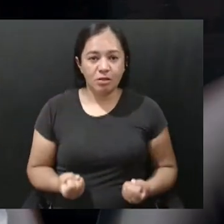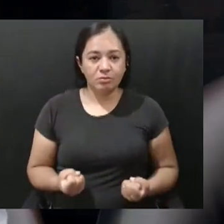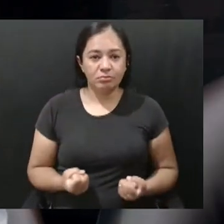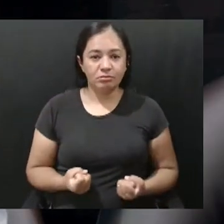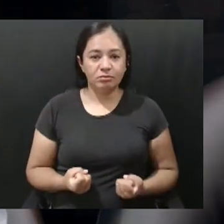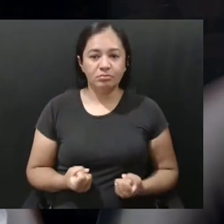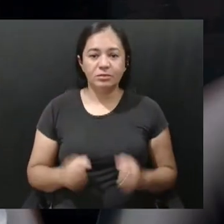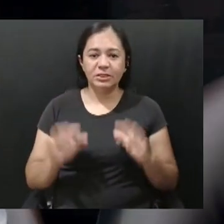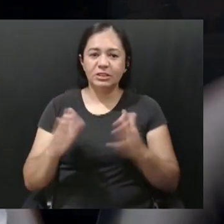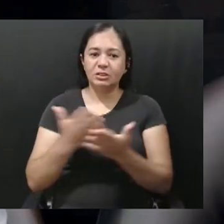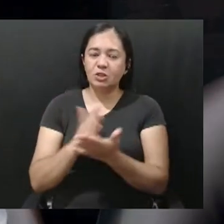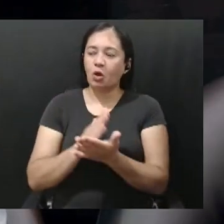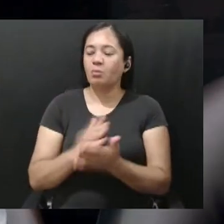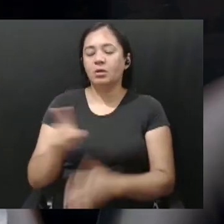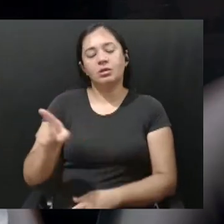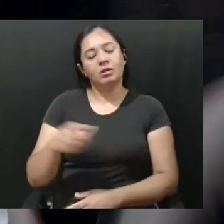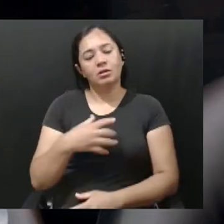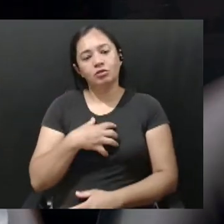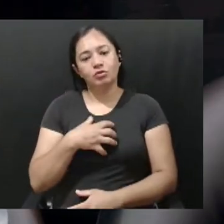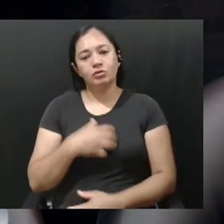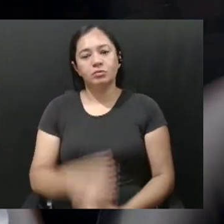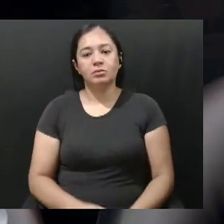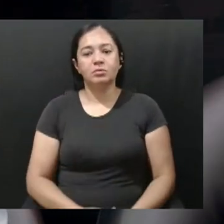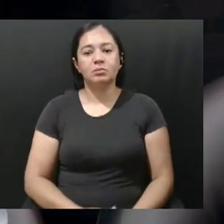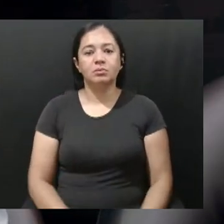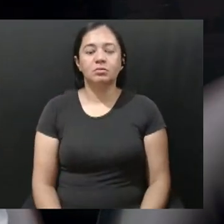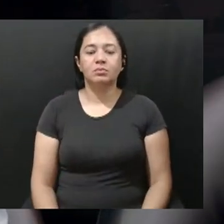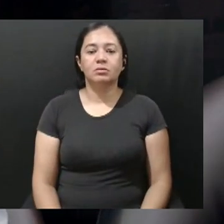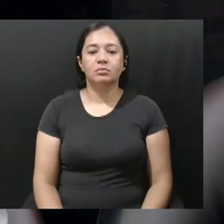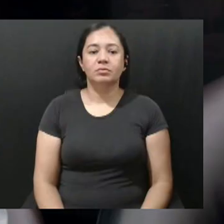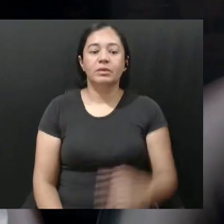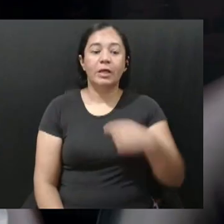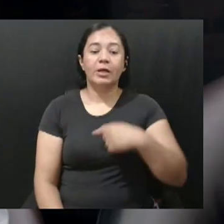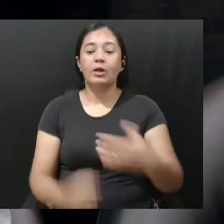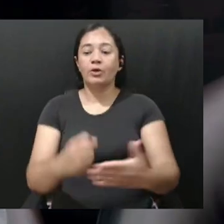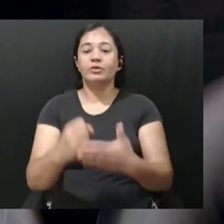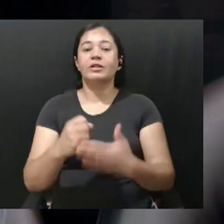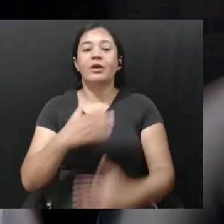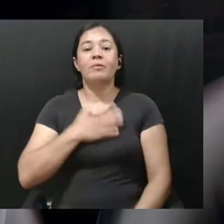né? Eh, o que que eu trago para mim de volta para casa, né?